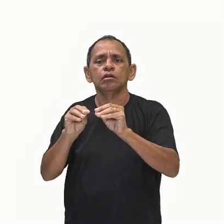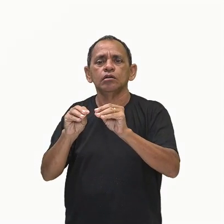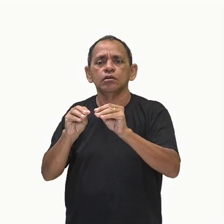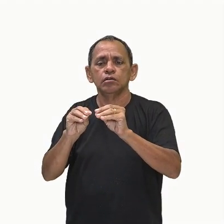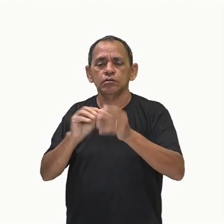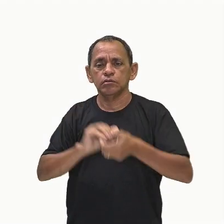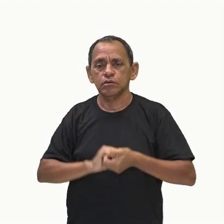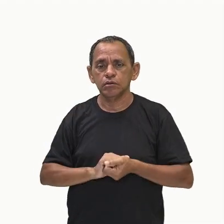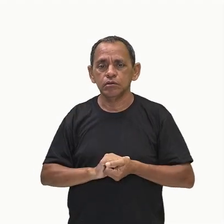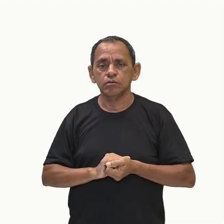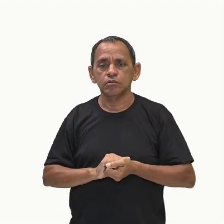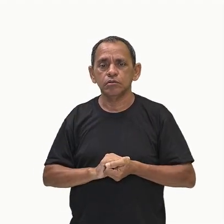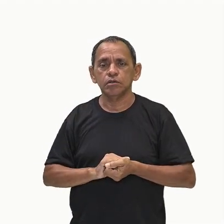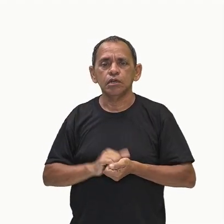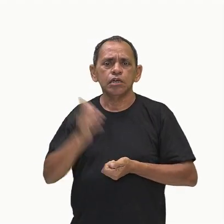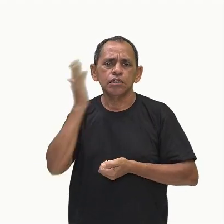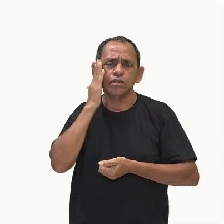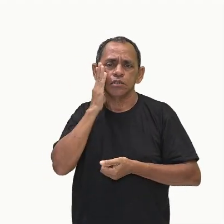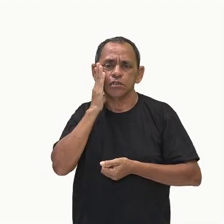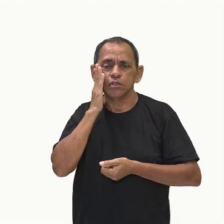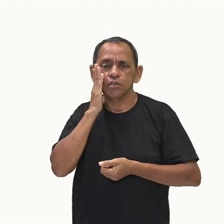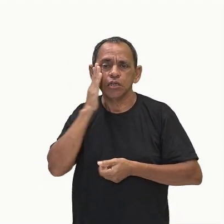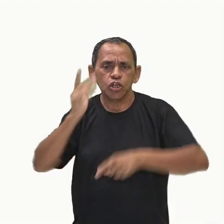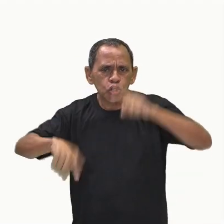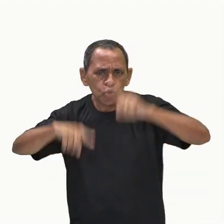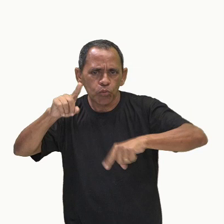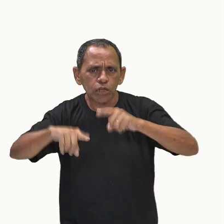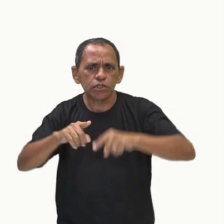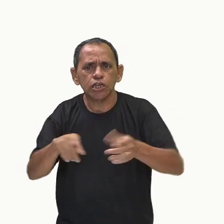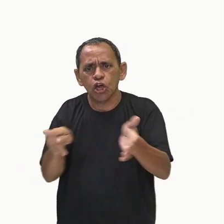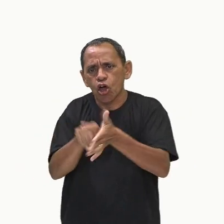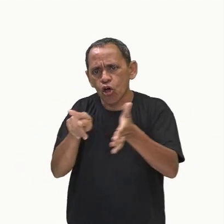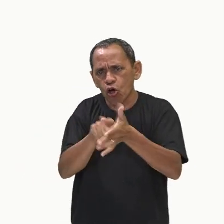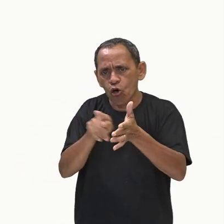o produto da tradução vai ser proteína,